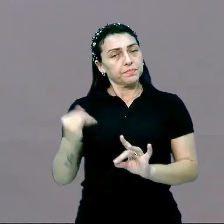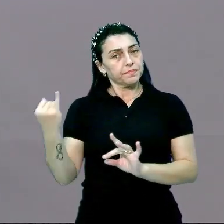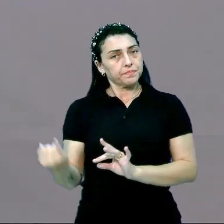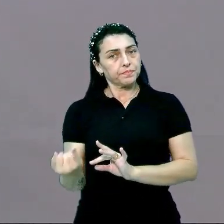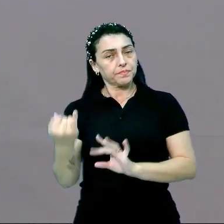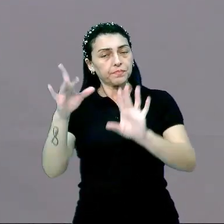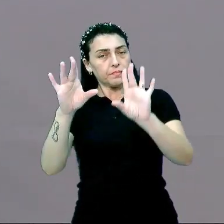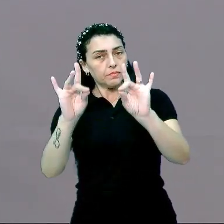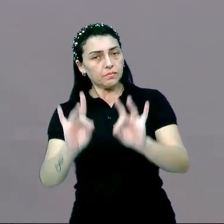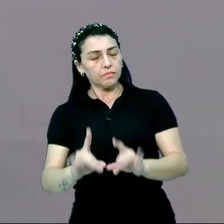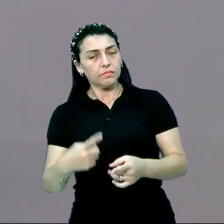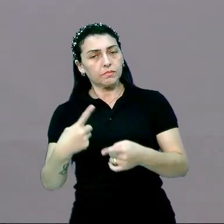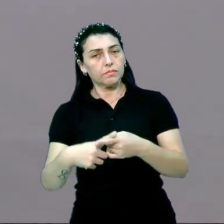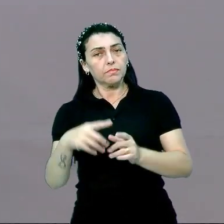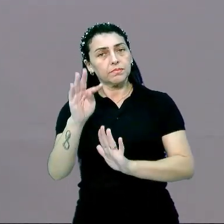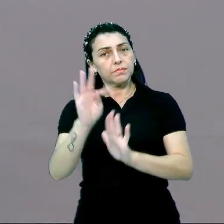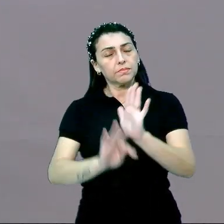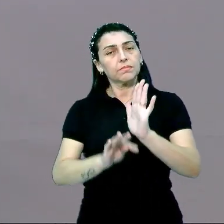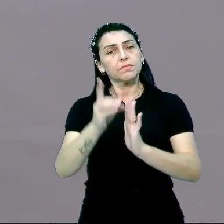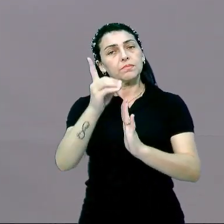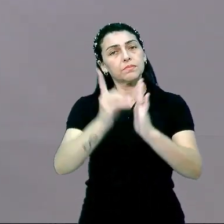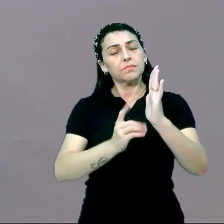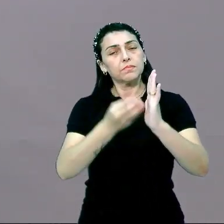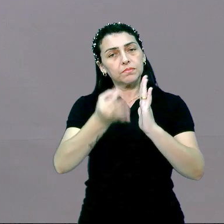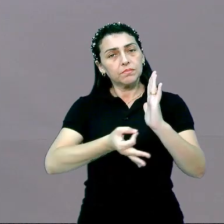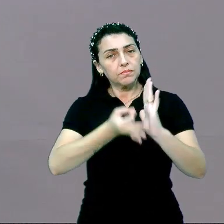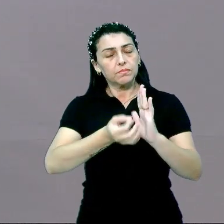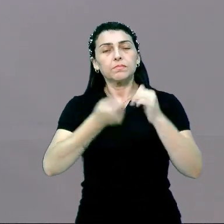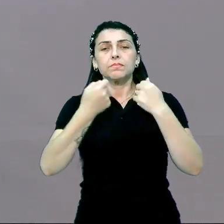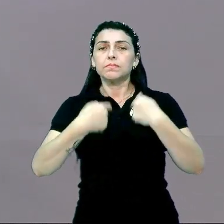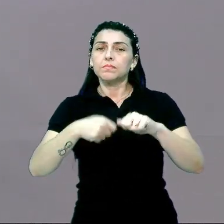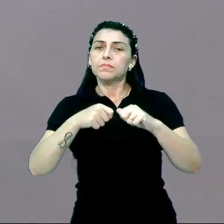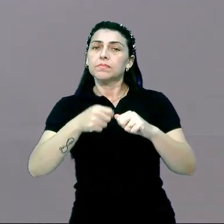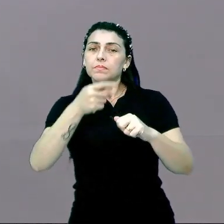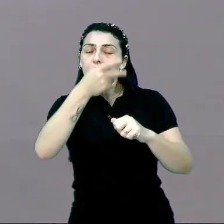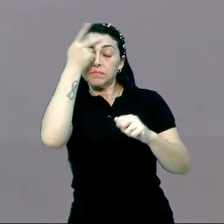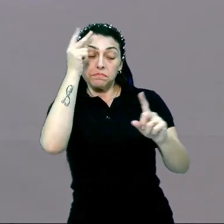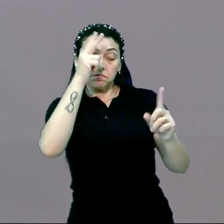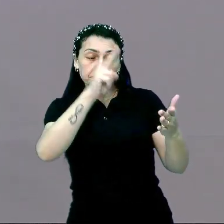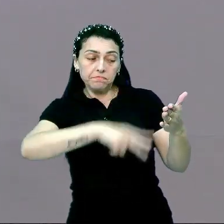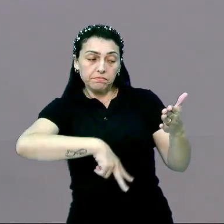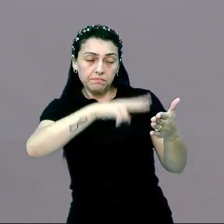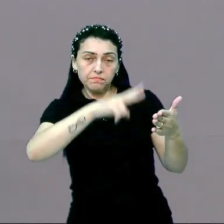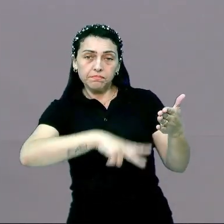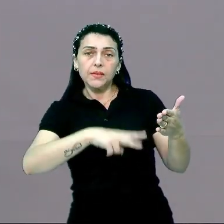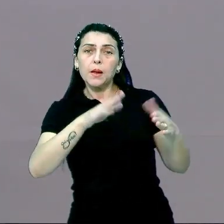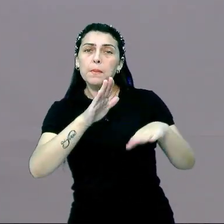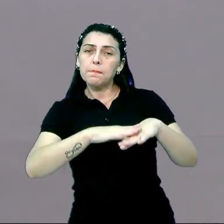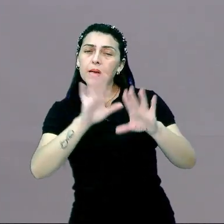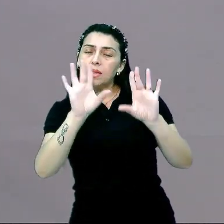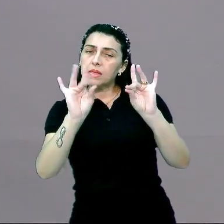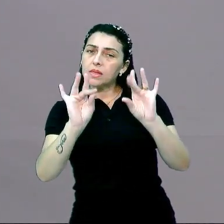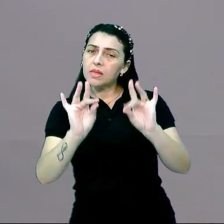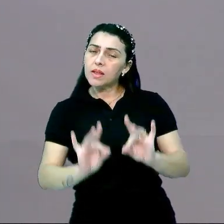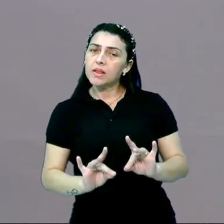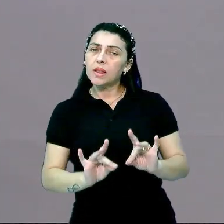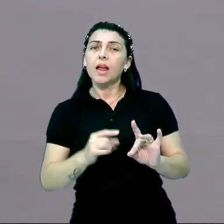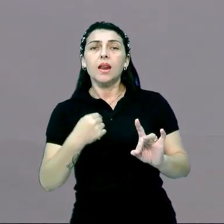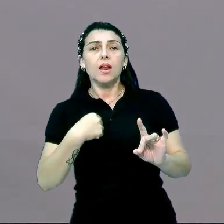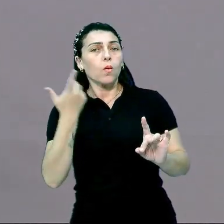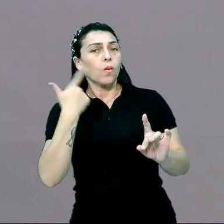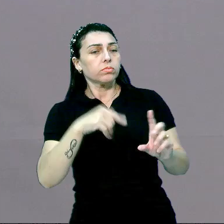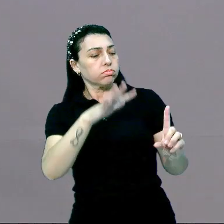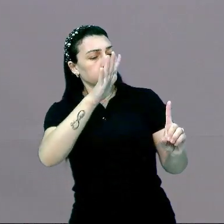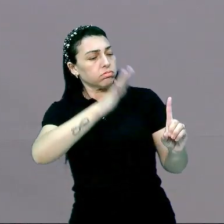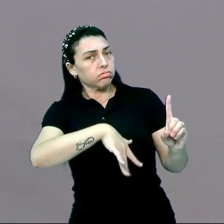que eu detalhe porque no texto dissertativo argumentativo eu preciso convencer a pessoa que está lendo. Então quanto mais detalhes, mais